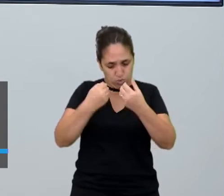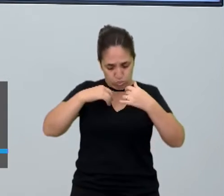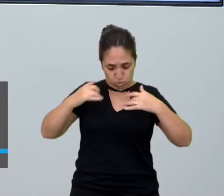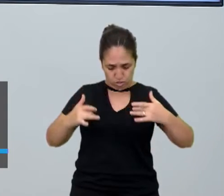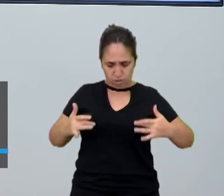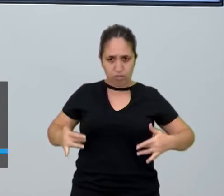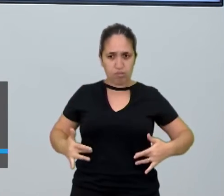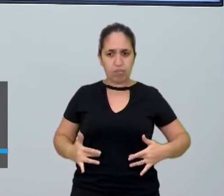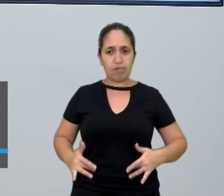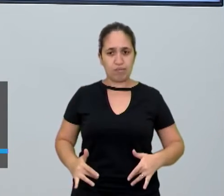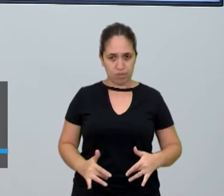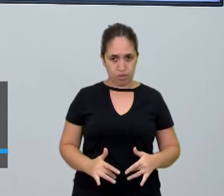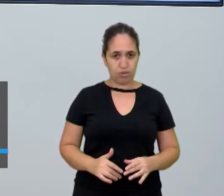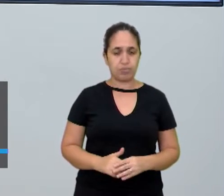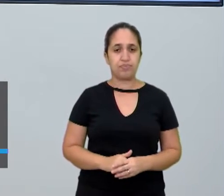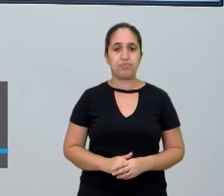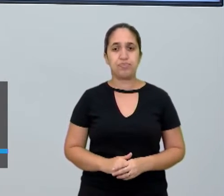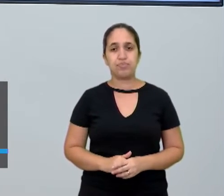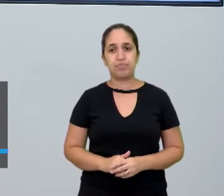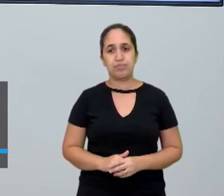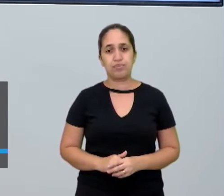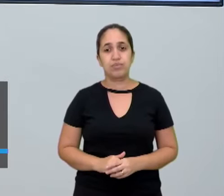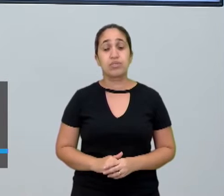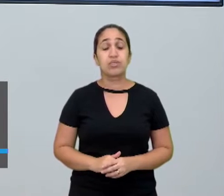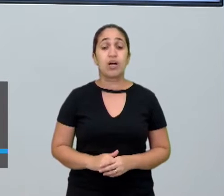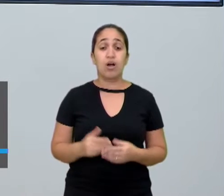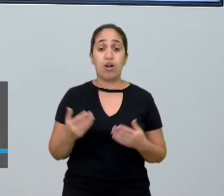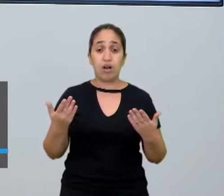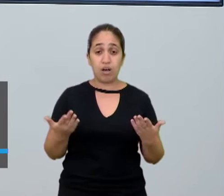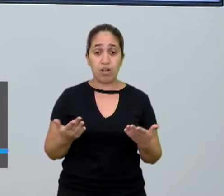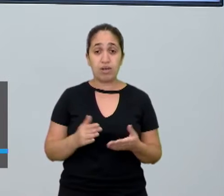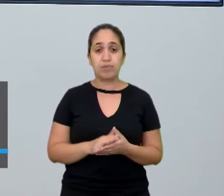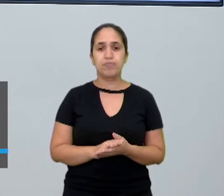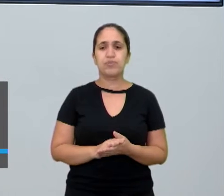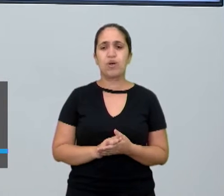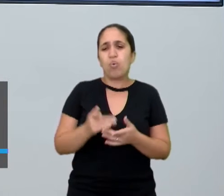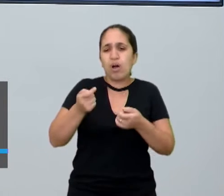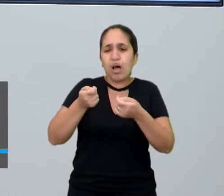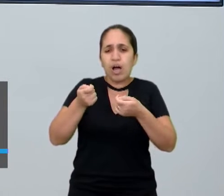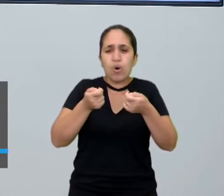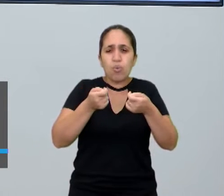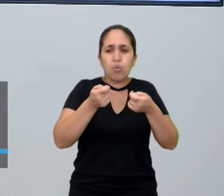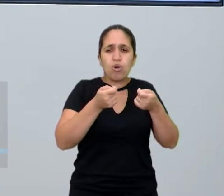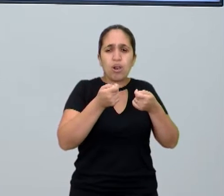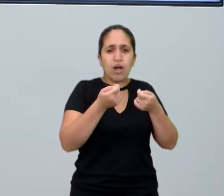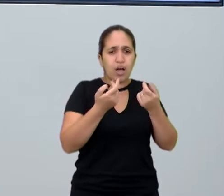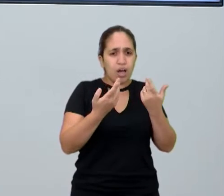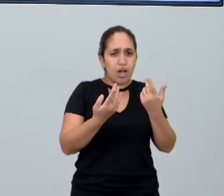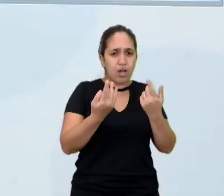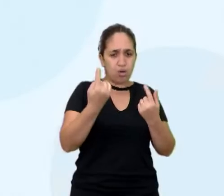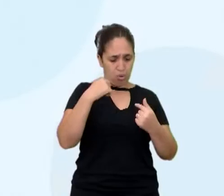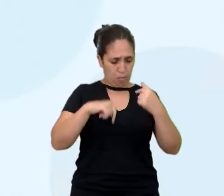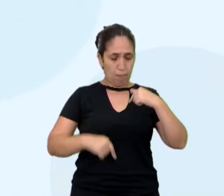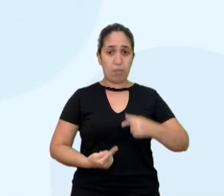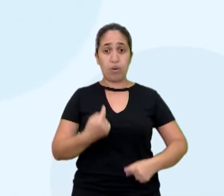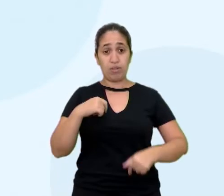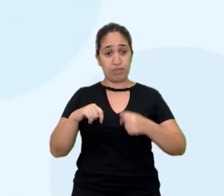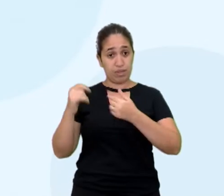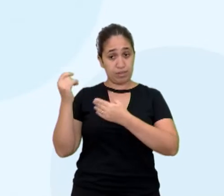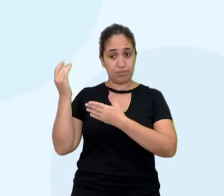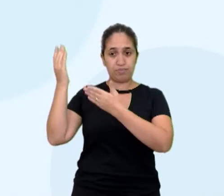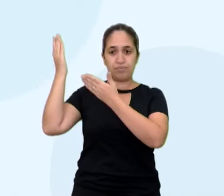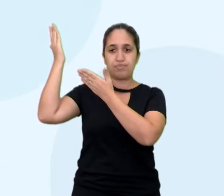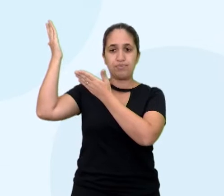ou do nosso sistema. E aí, vamos falar então dos nossos reguladores hormonais. Vai aparecer aí na tela